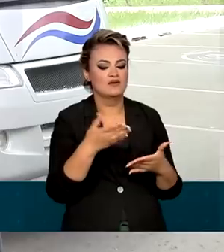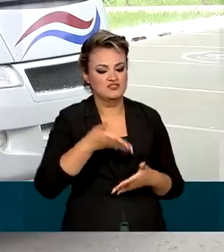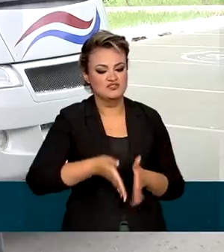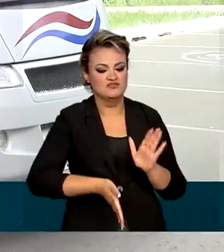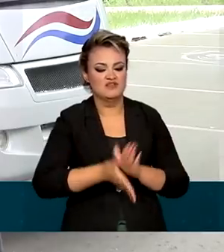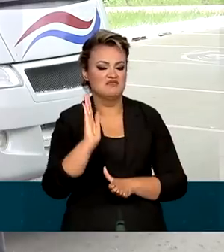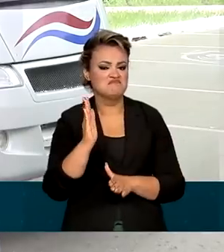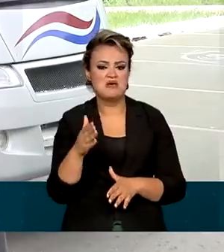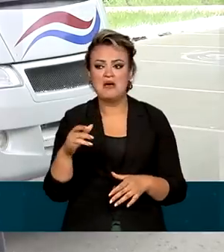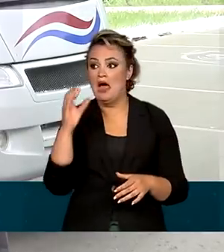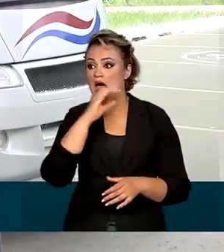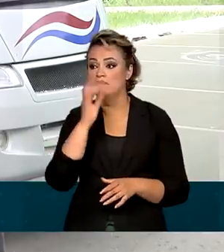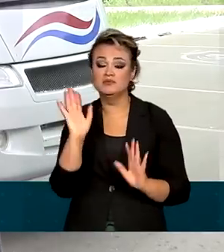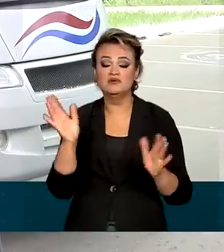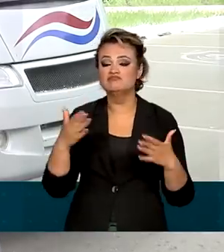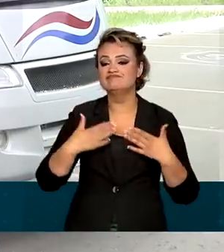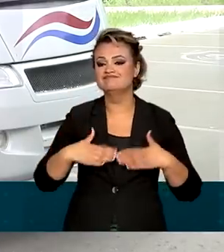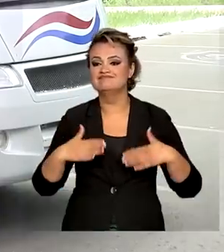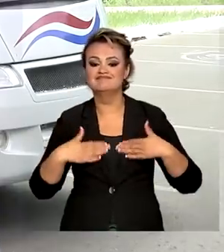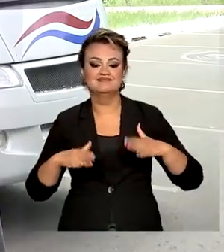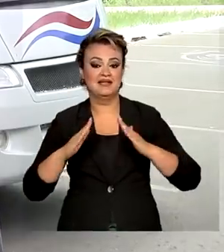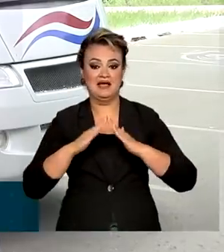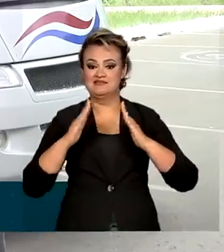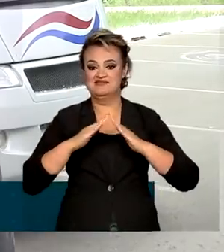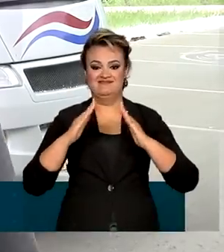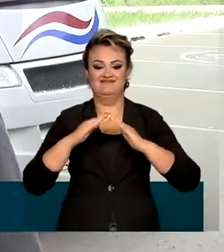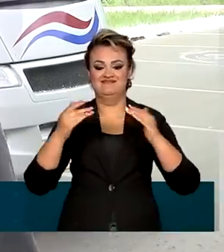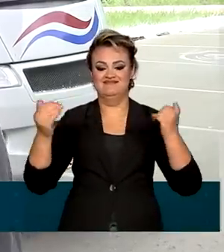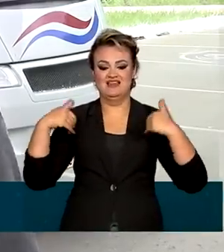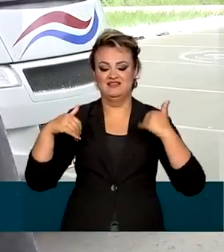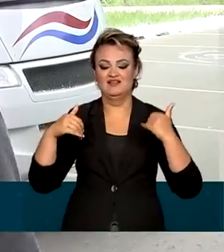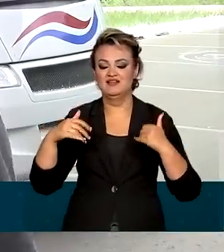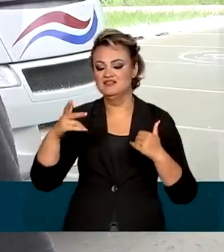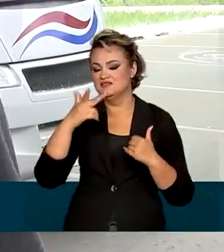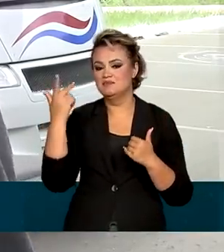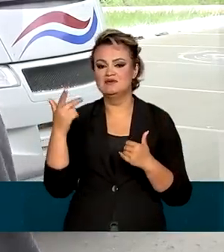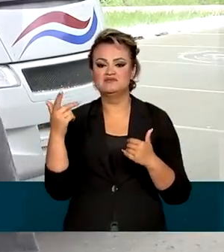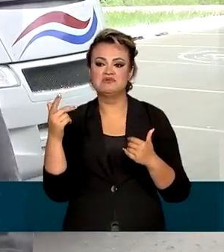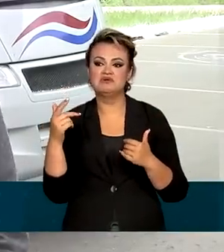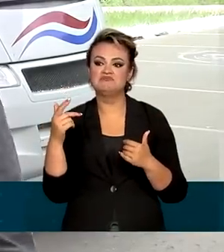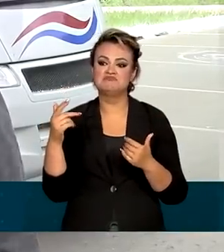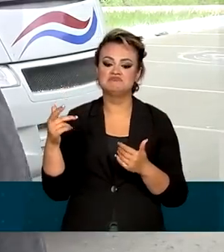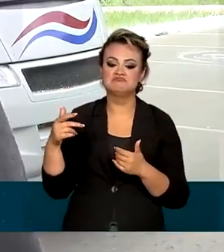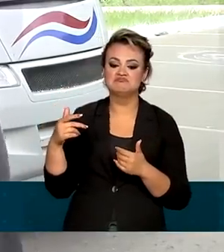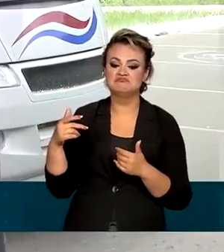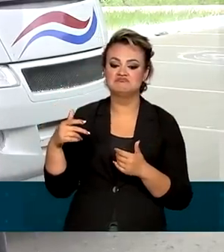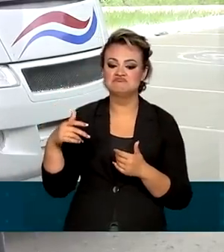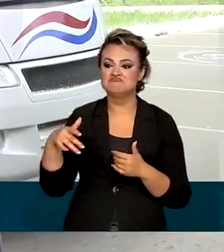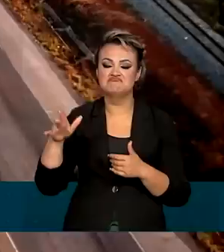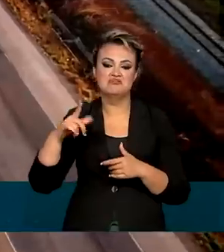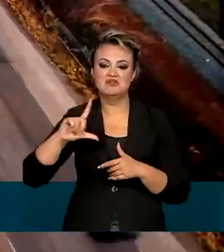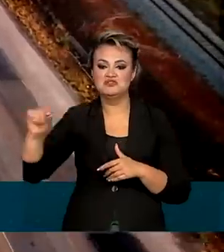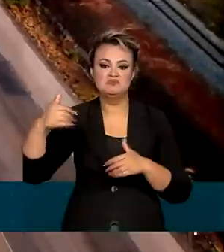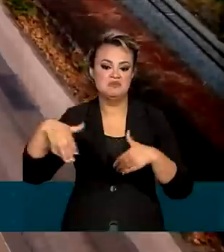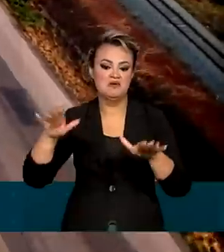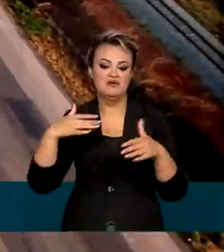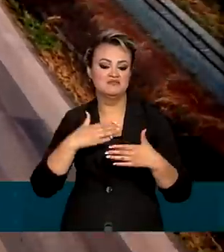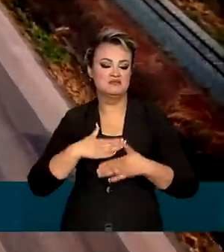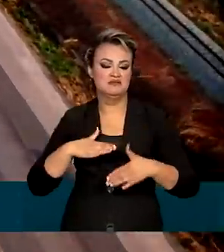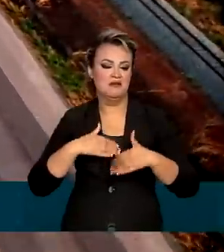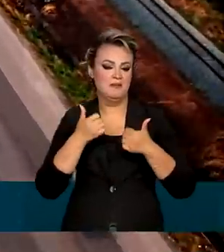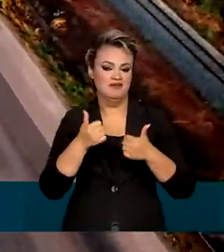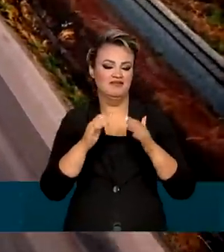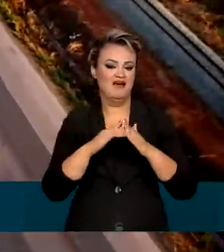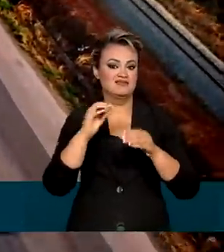Sem pressa e você tem em casa né se tem alguém ali doido para passar você deixa ir embora você está na sua casa com uma